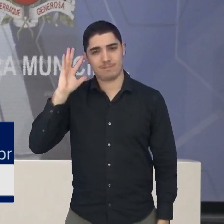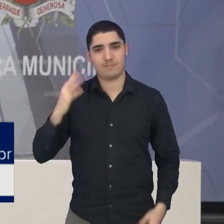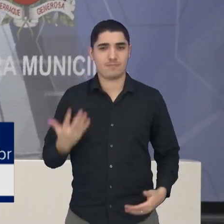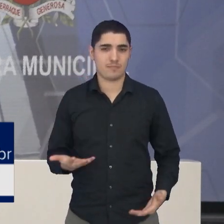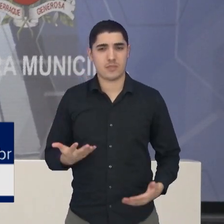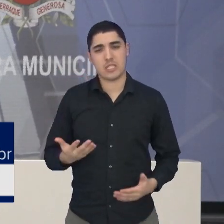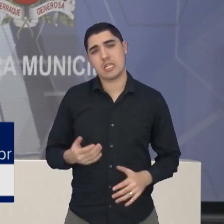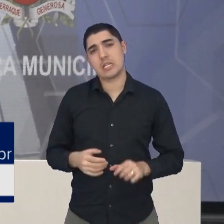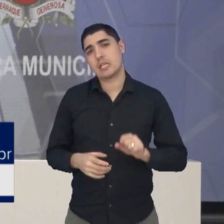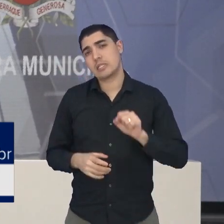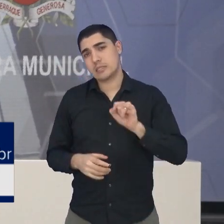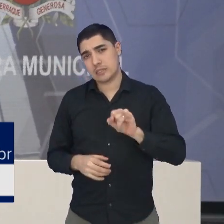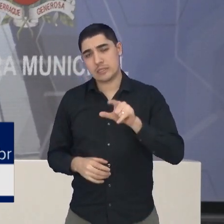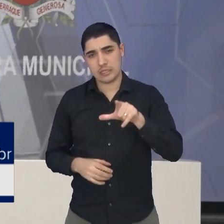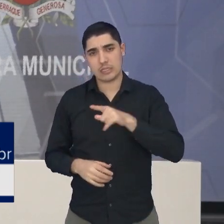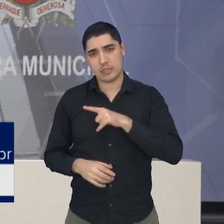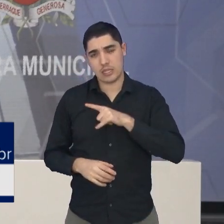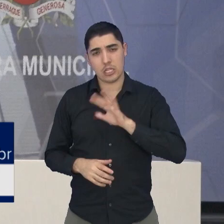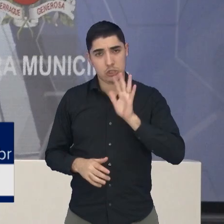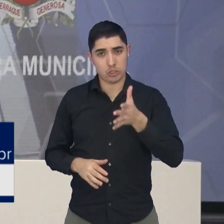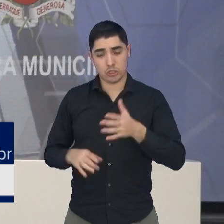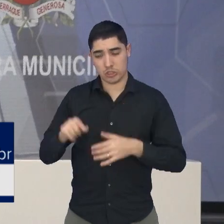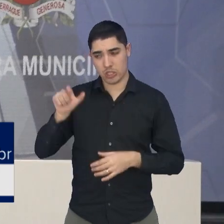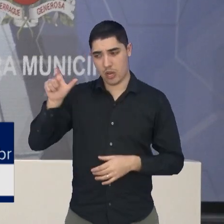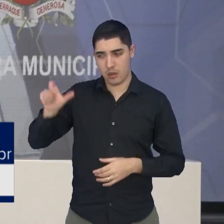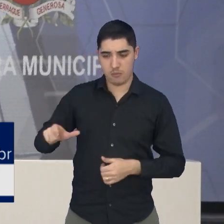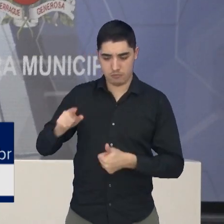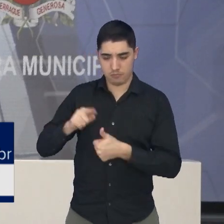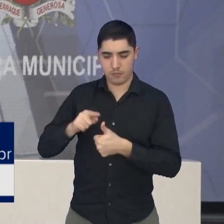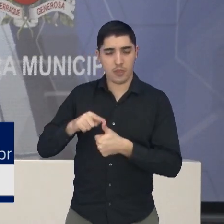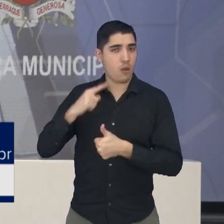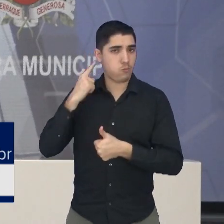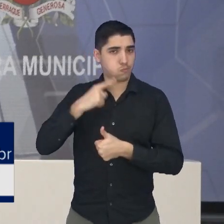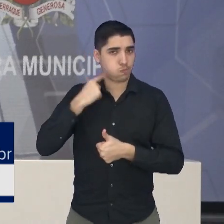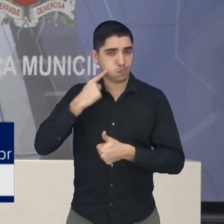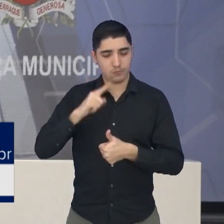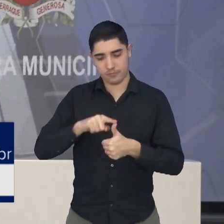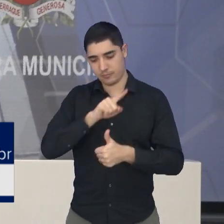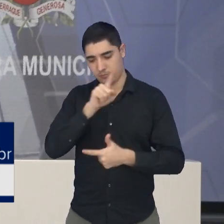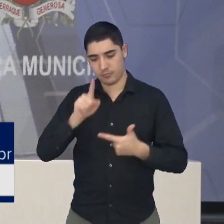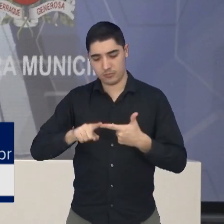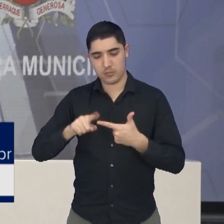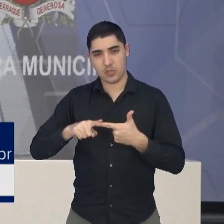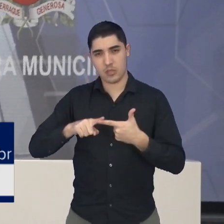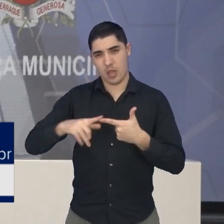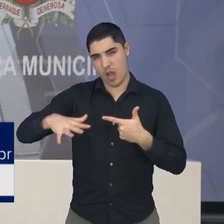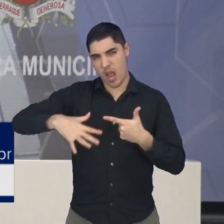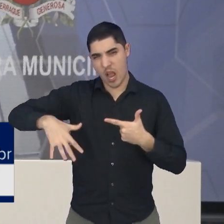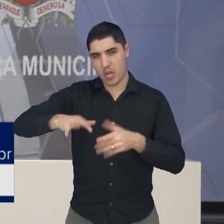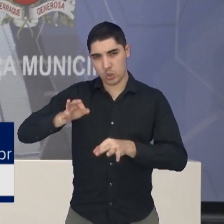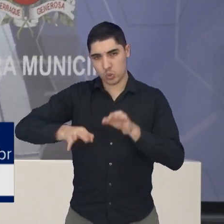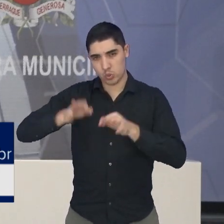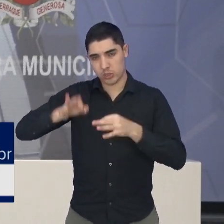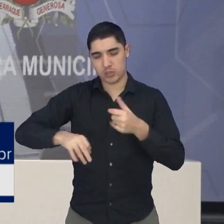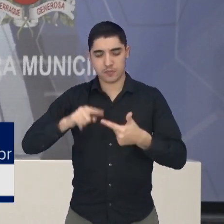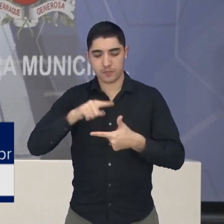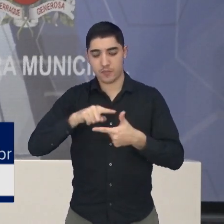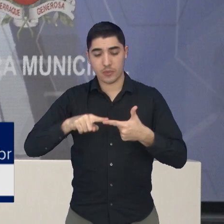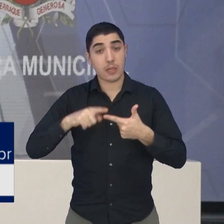se você tem um jurídico e um advogado, você tem que ouvir ele. Não é